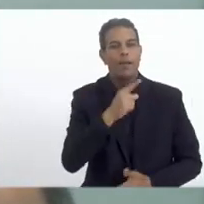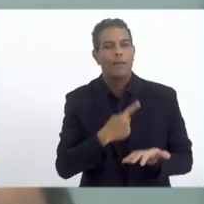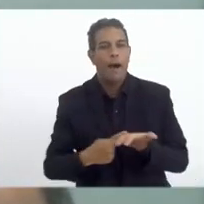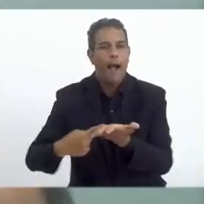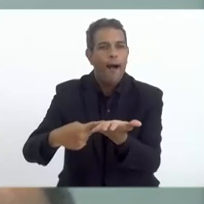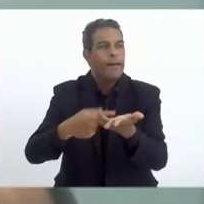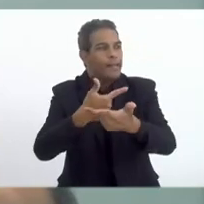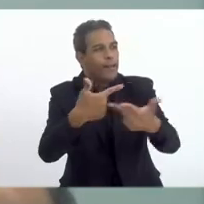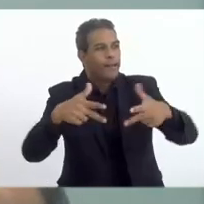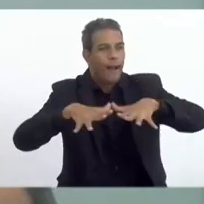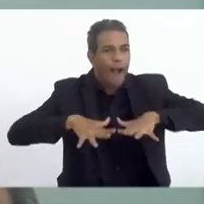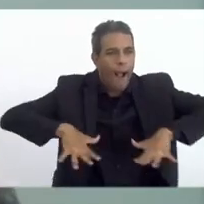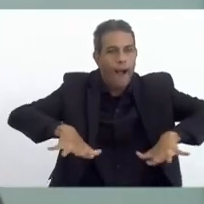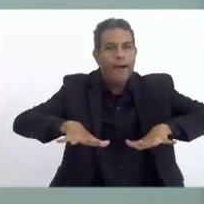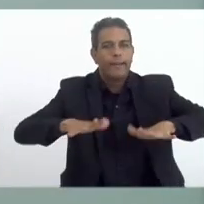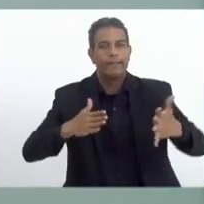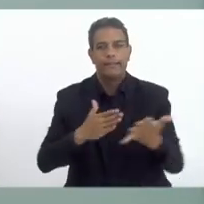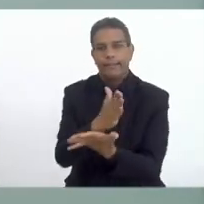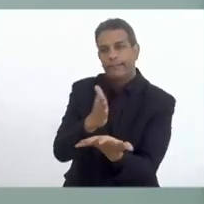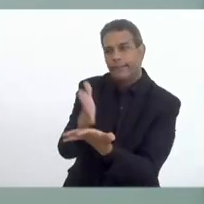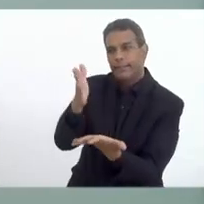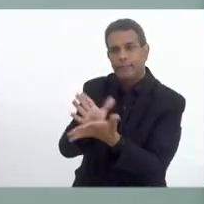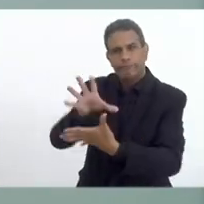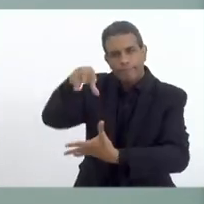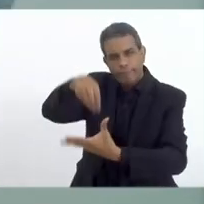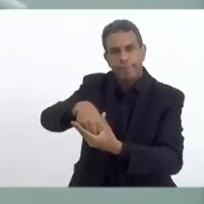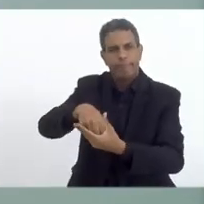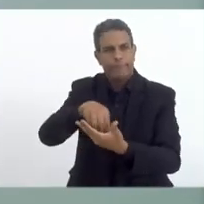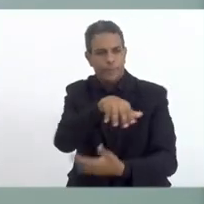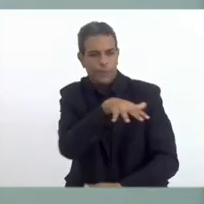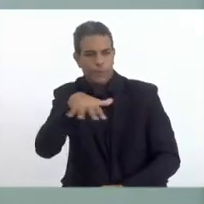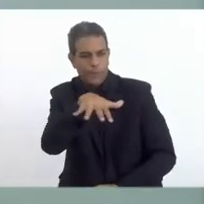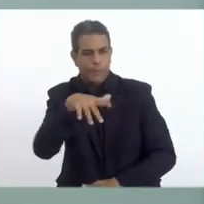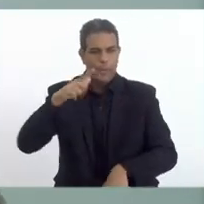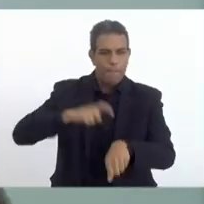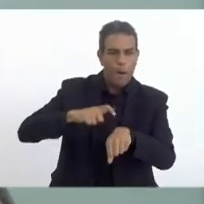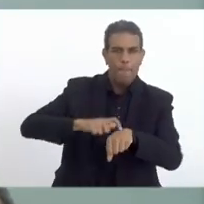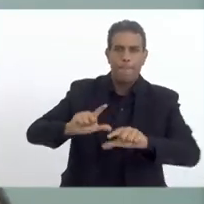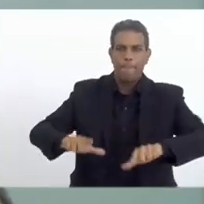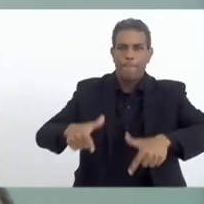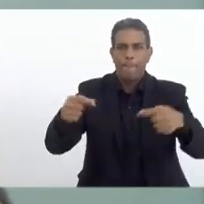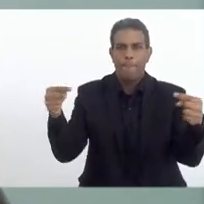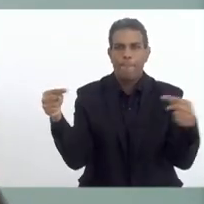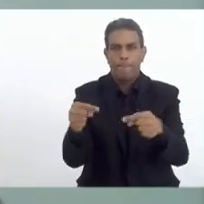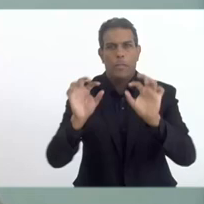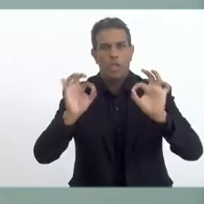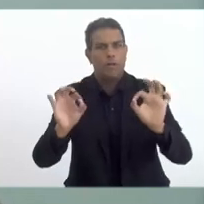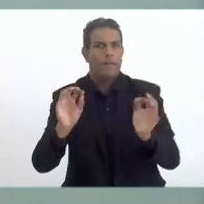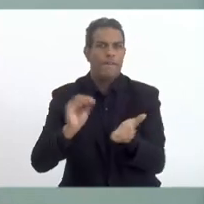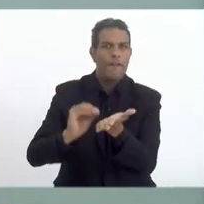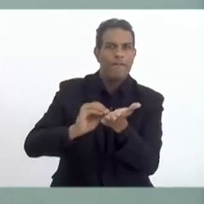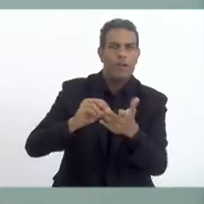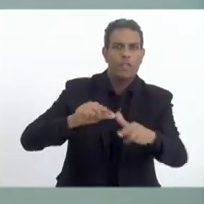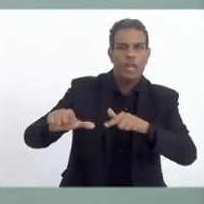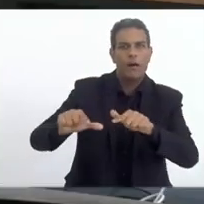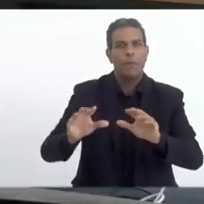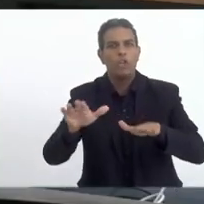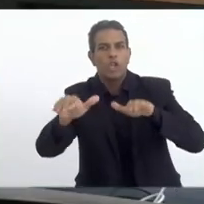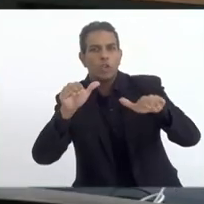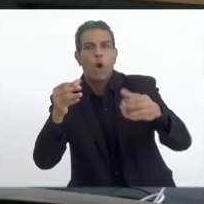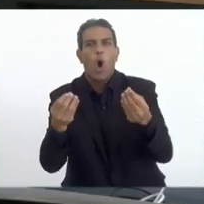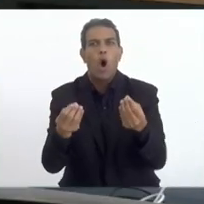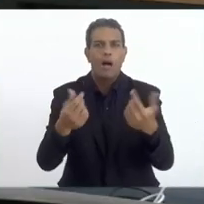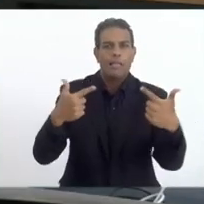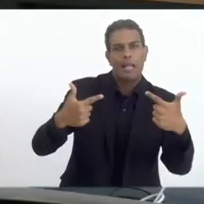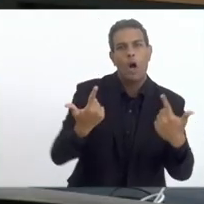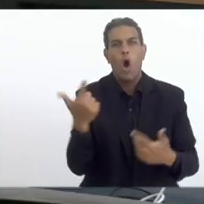essa coisa das pessoas não quererem entrar no órgão, né? Ainda mais com a situação atual, né? Que está todo mundo desempregado e tal. Você chama uma pessoa, não quero